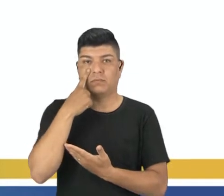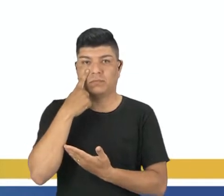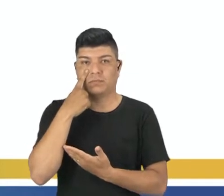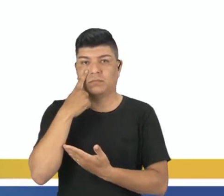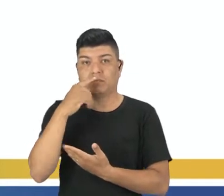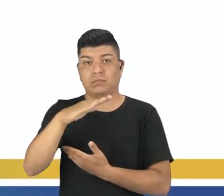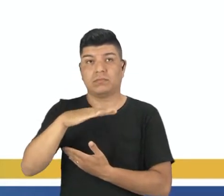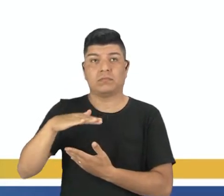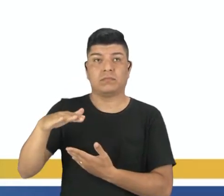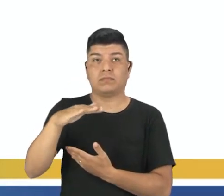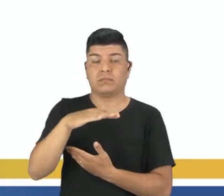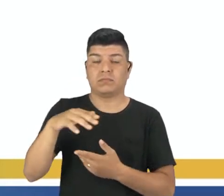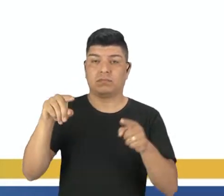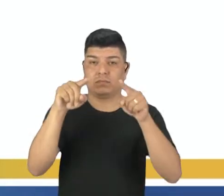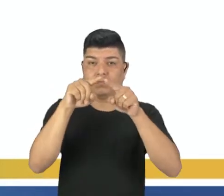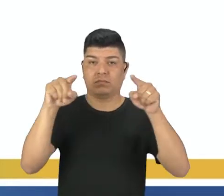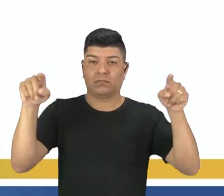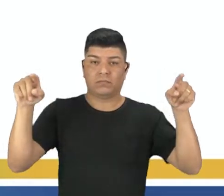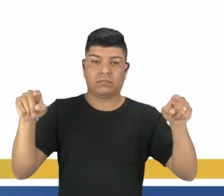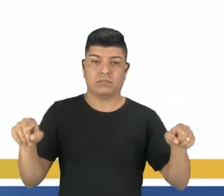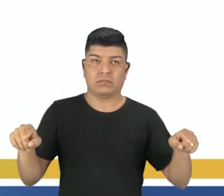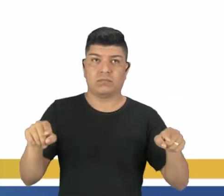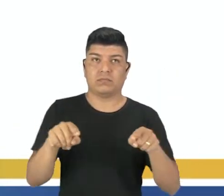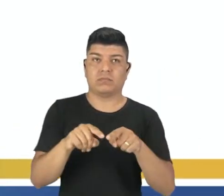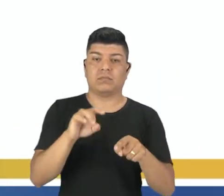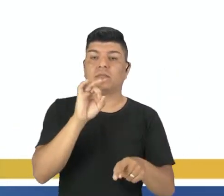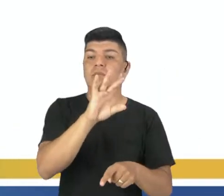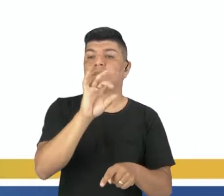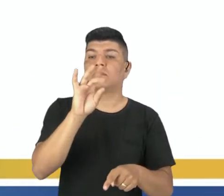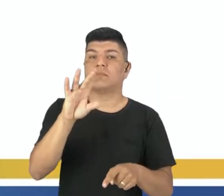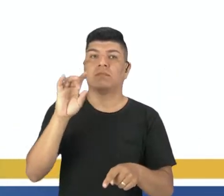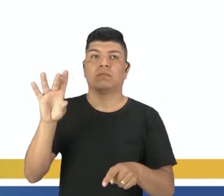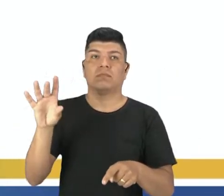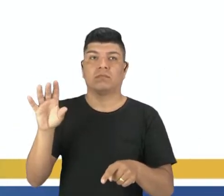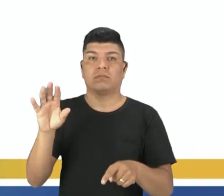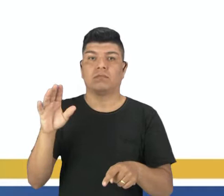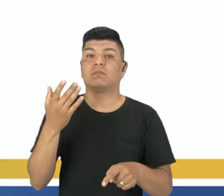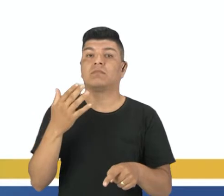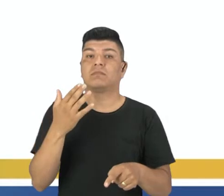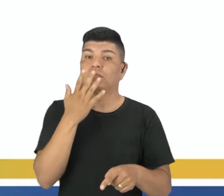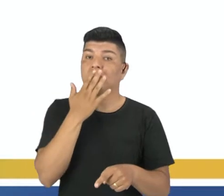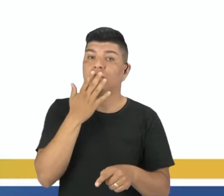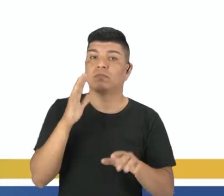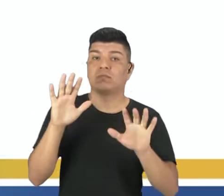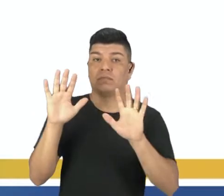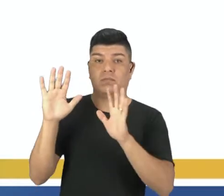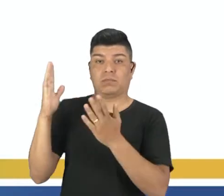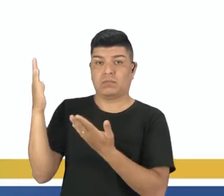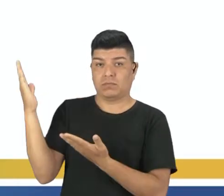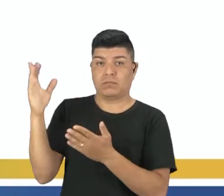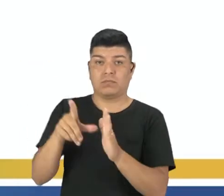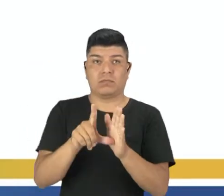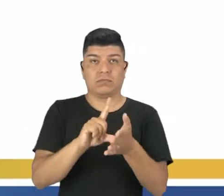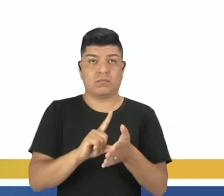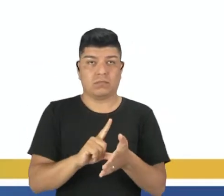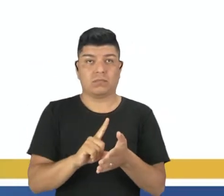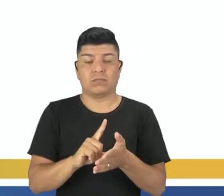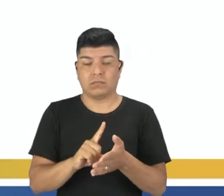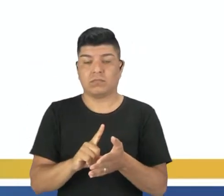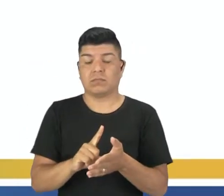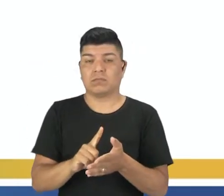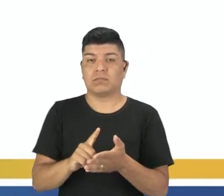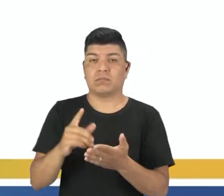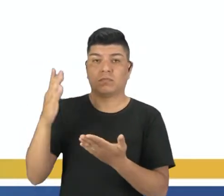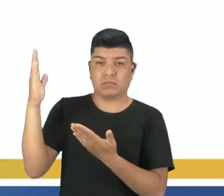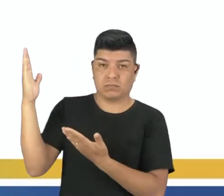né nós adotaremos aí a área de cada quadradinho né como Nossa unidade de área como falamos anteriormente valendo